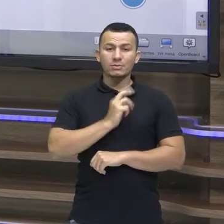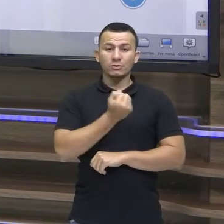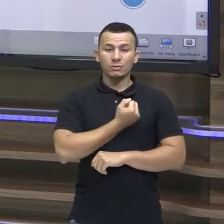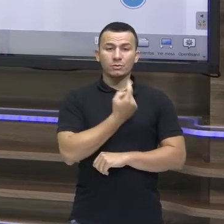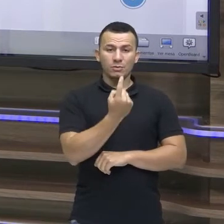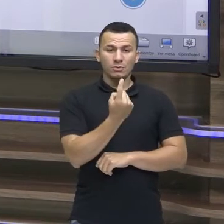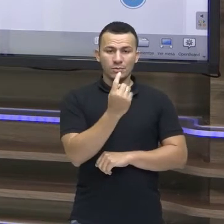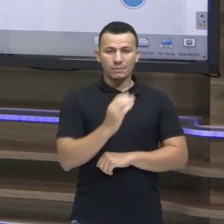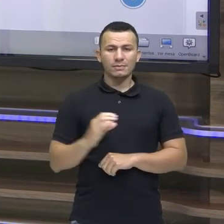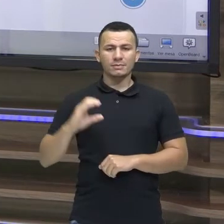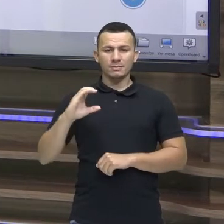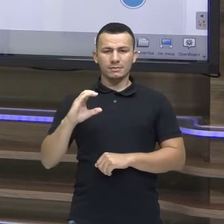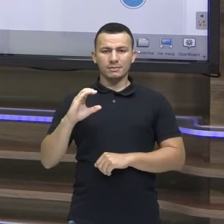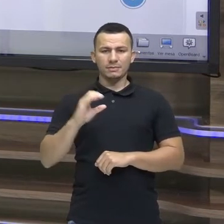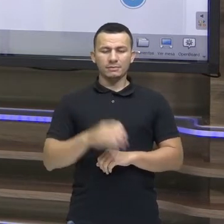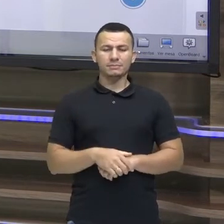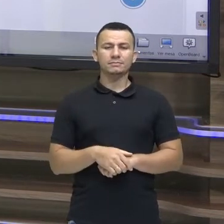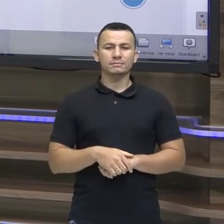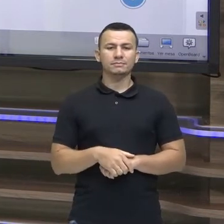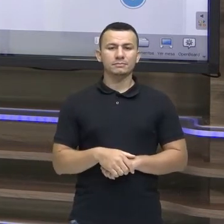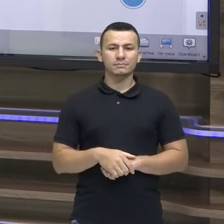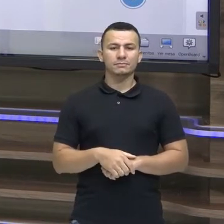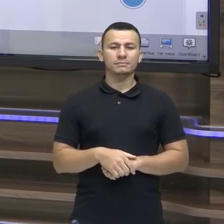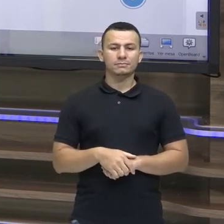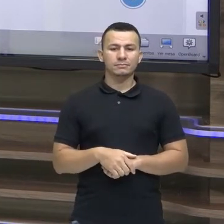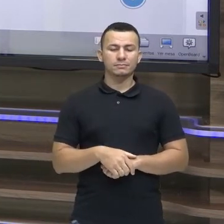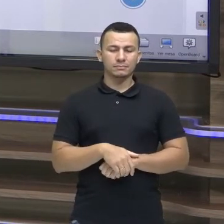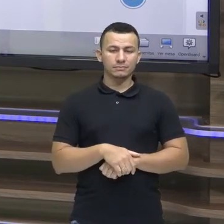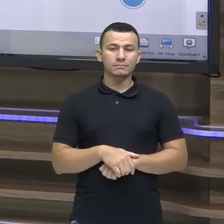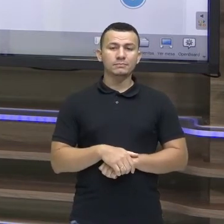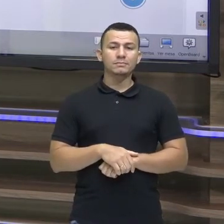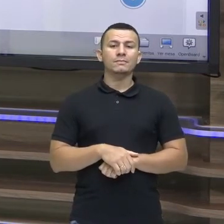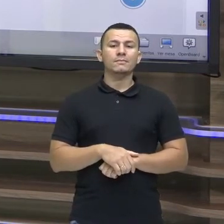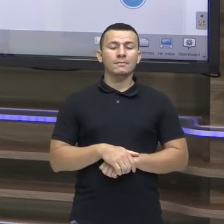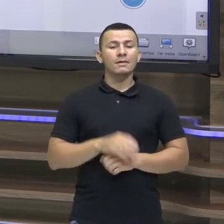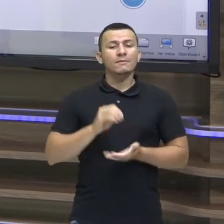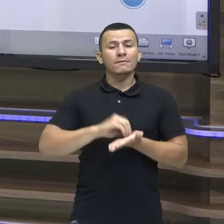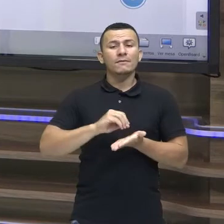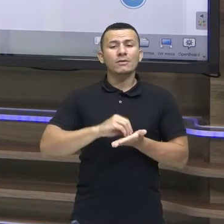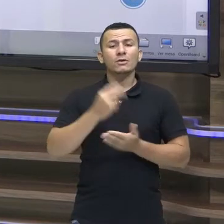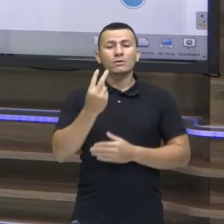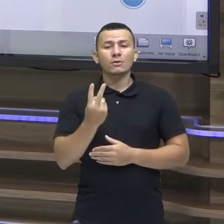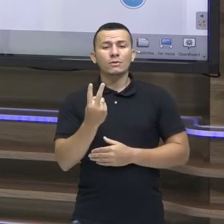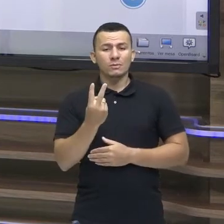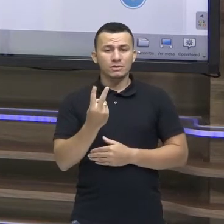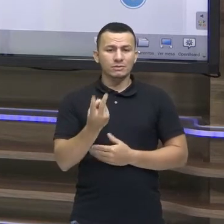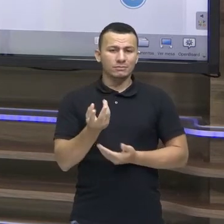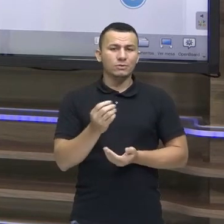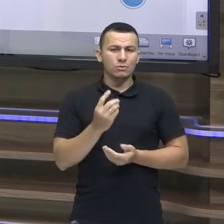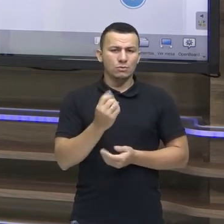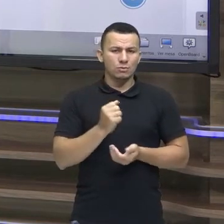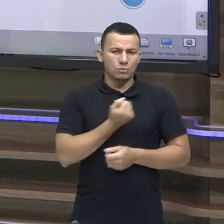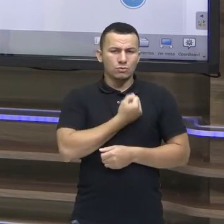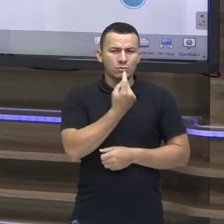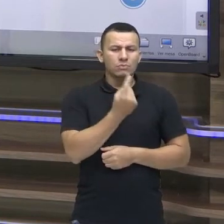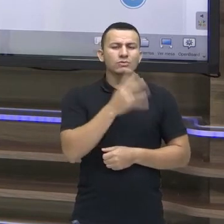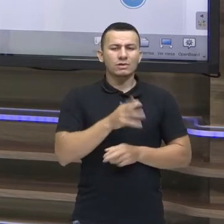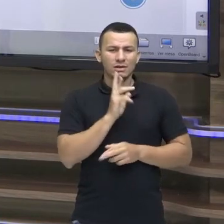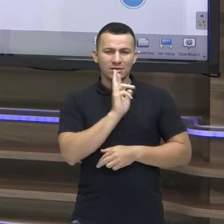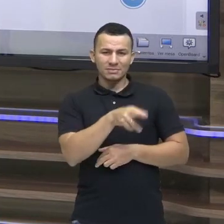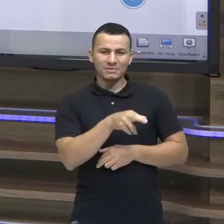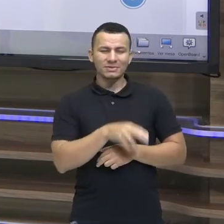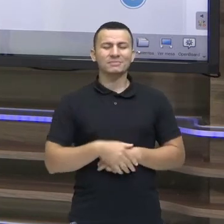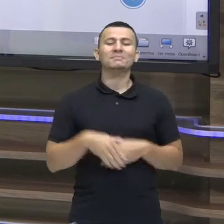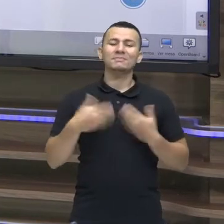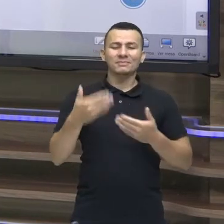é a letra C. Já examinamos a questão 1, Rebeca. Estamos na questão 2. Ok, muito bem, obrigada,